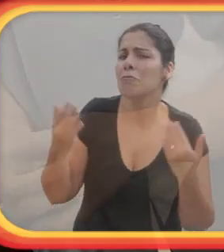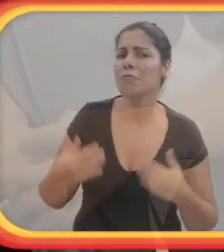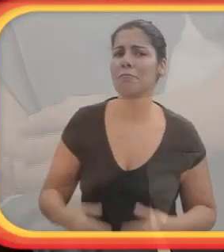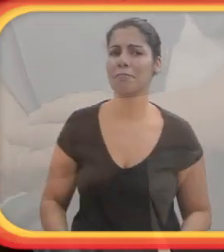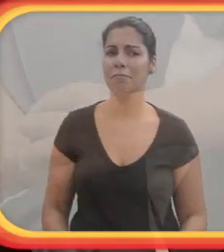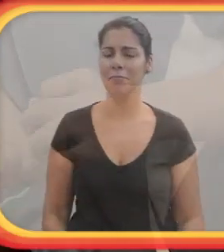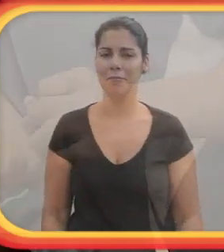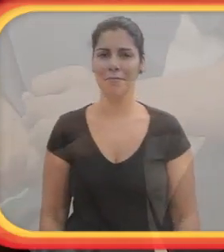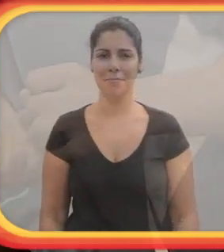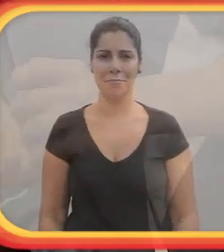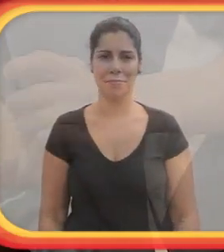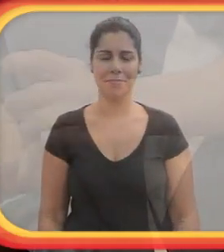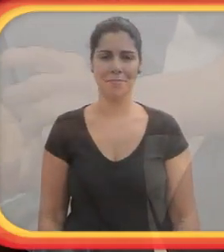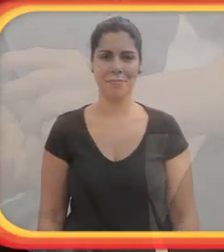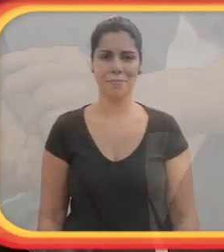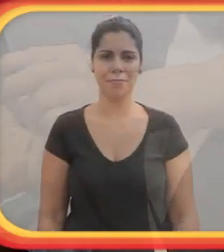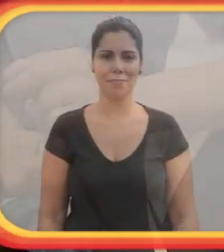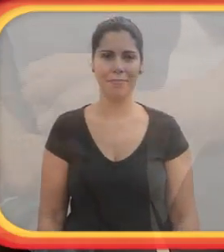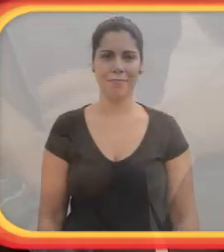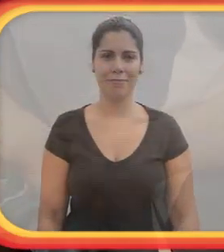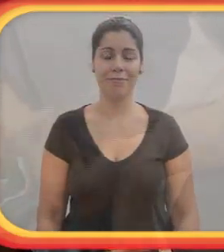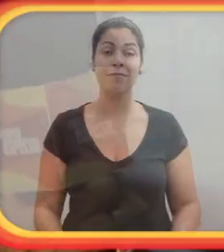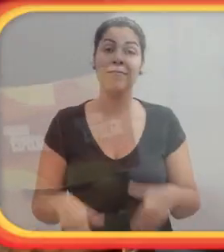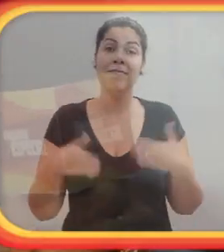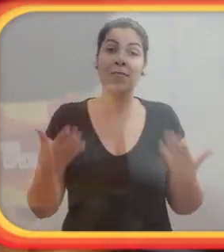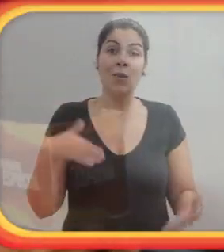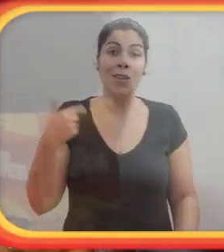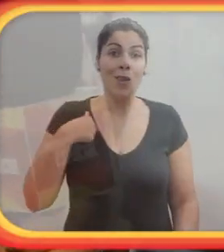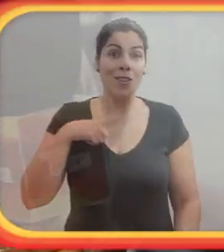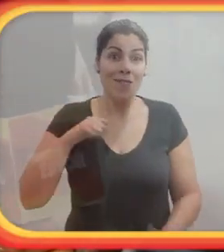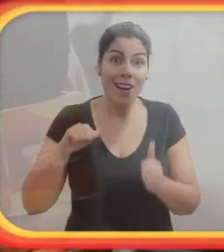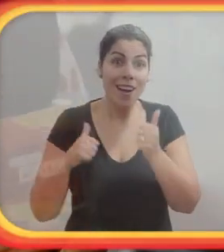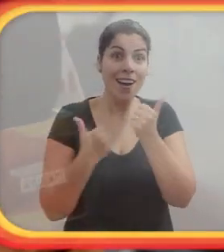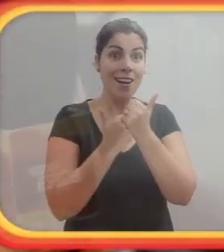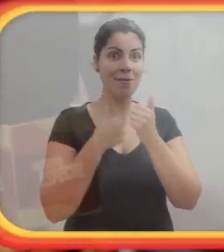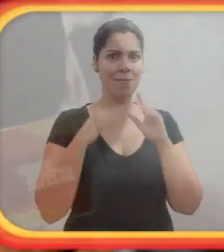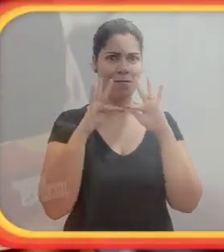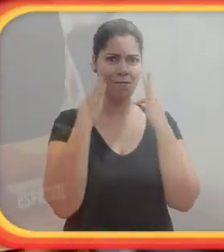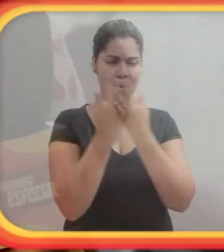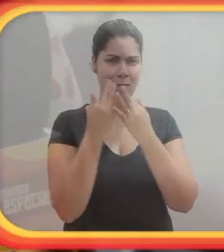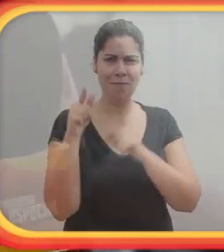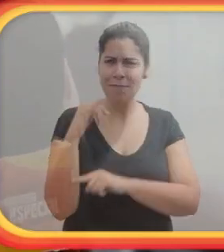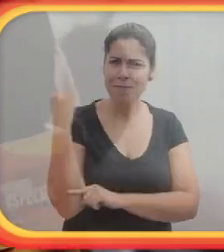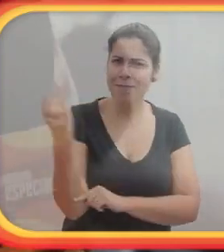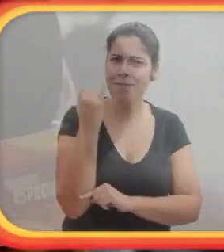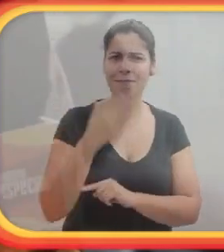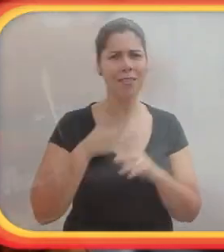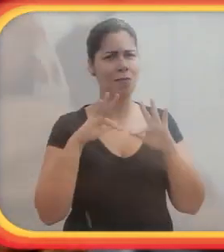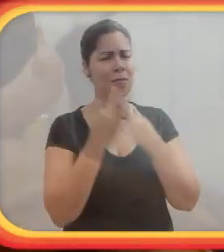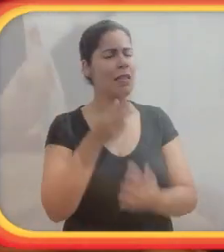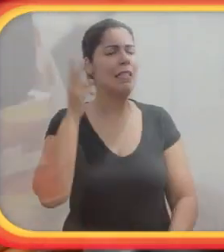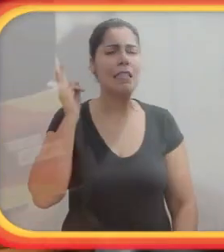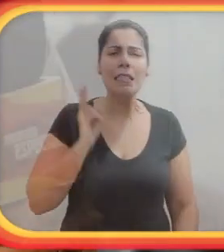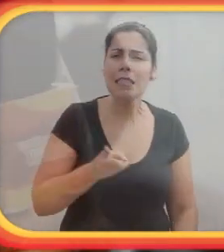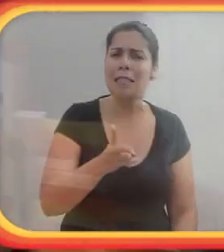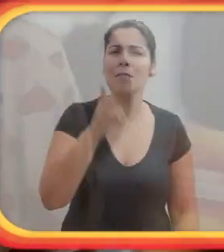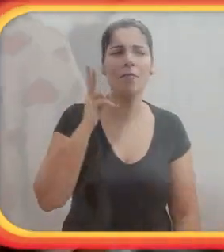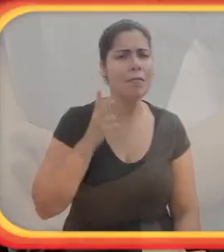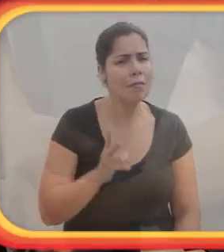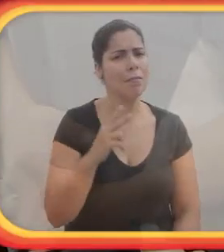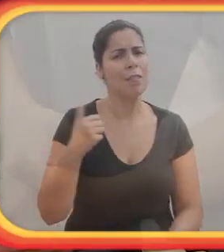a minha vida nesse esporte que eu faço. Qual foi a importância da sua família hoje na sua